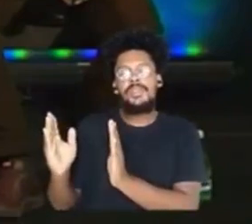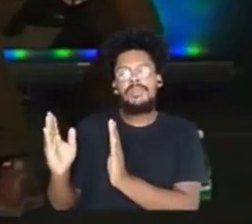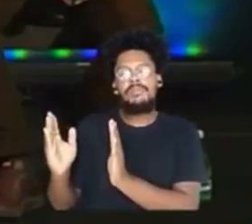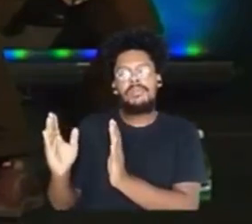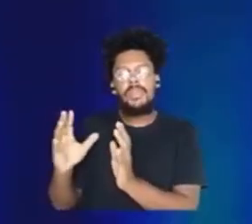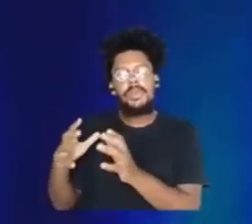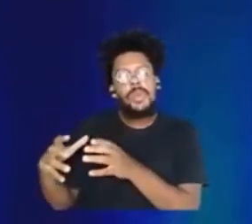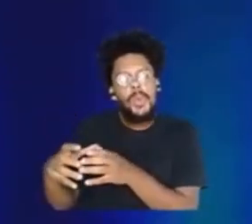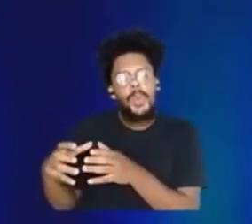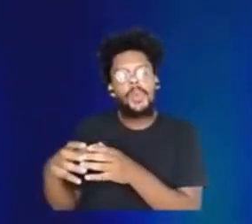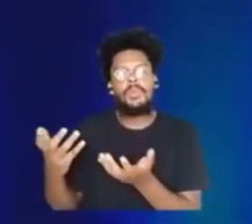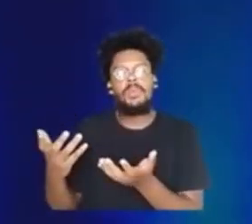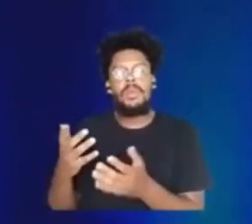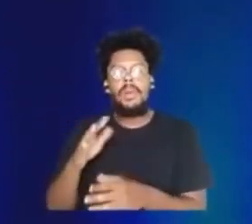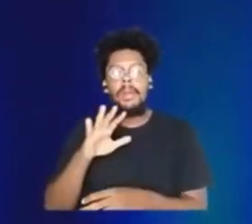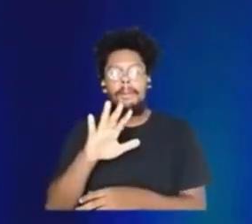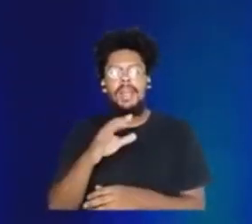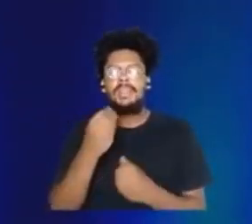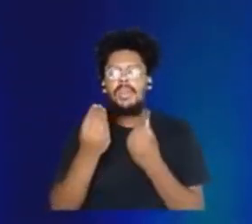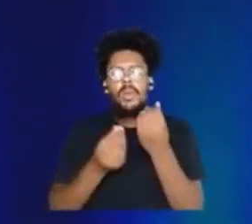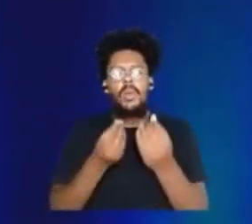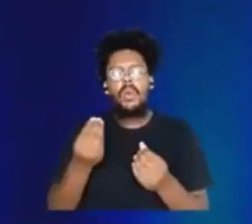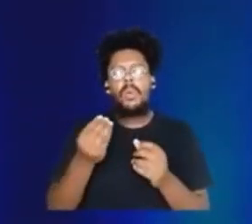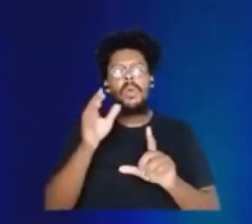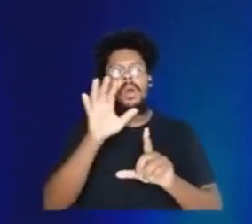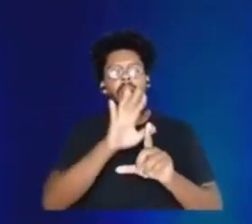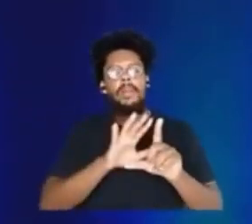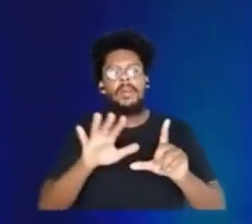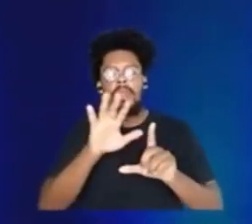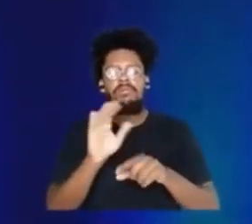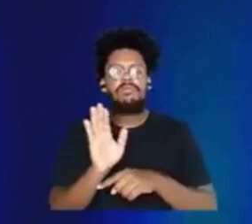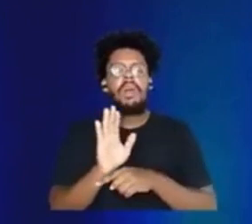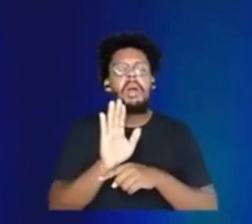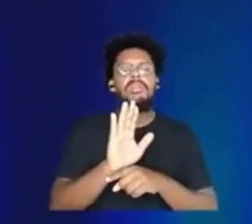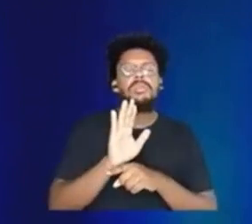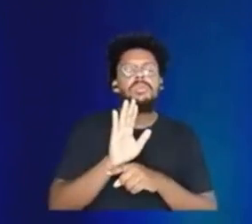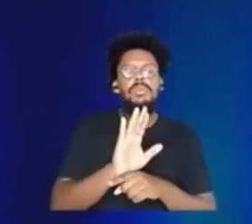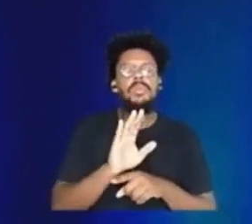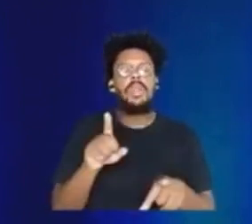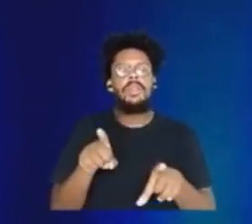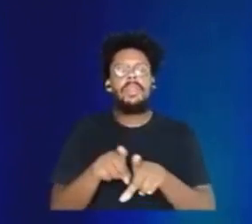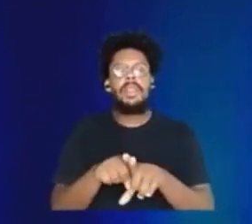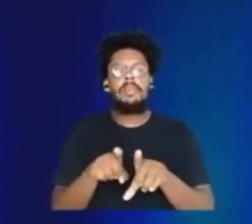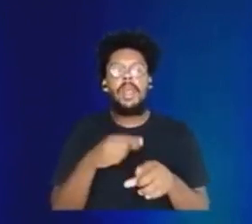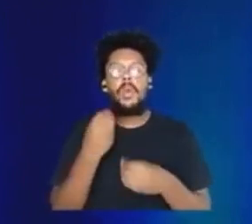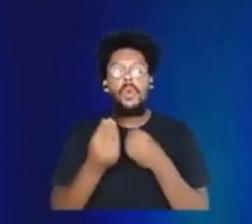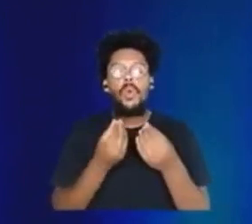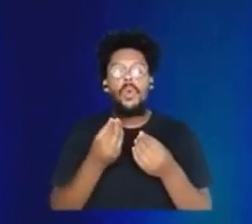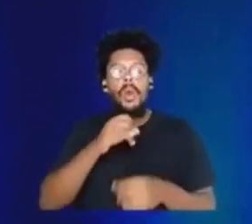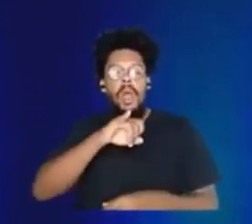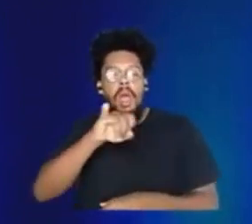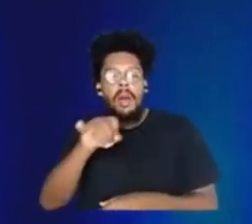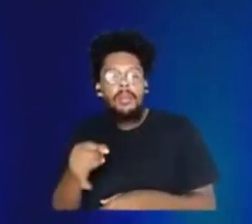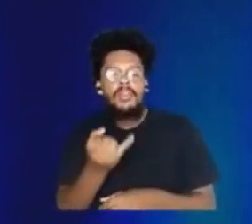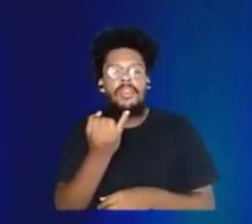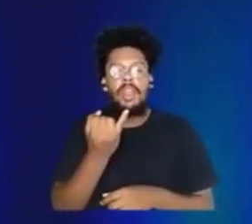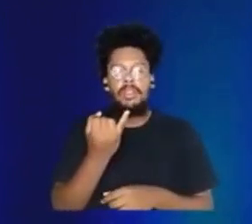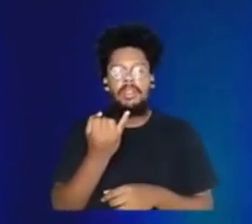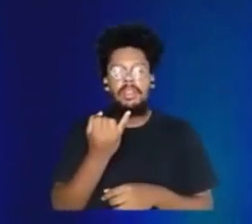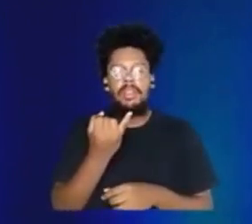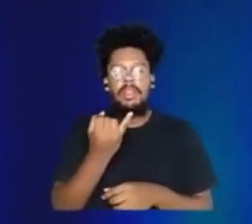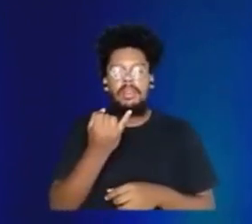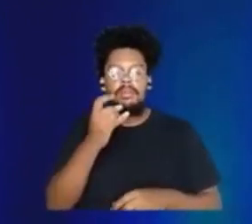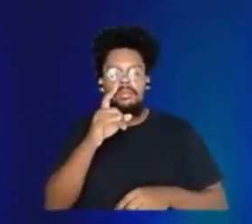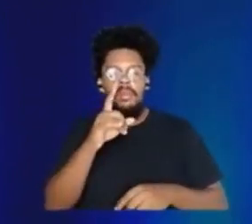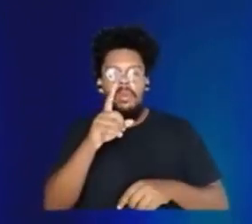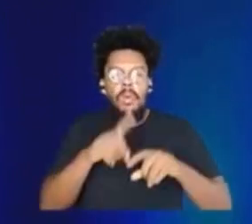plataformas contribuem ou se apropriam de um recurso que, vamos falar, por um período curto da humanidade, talvez do